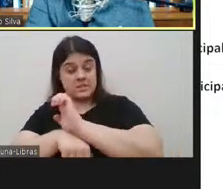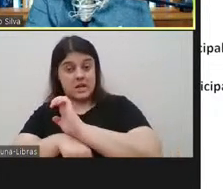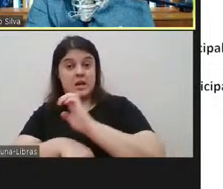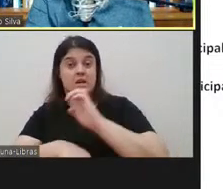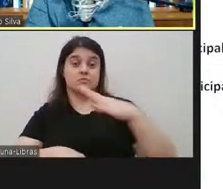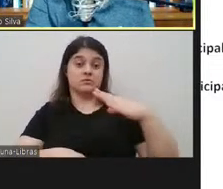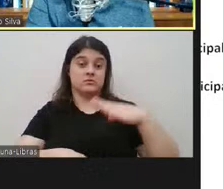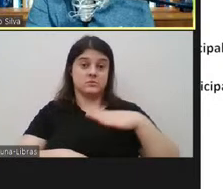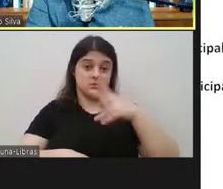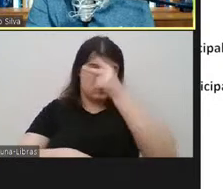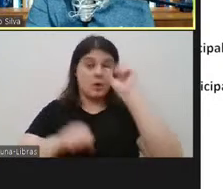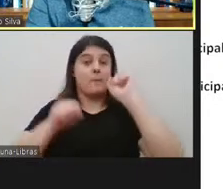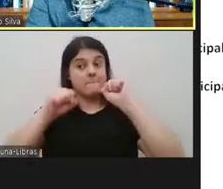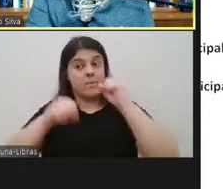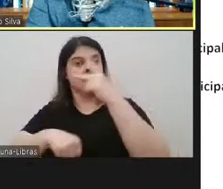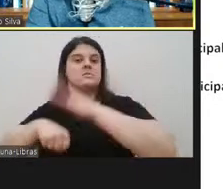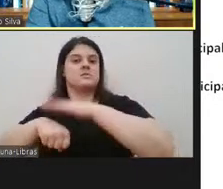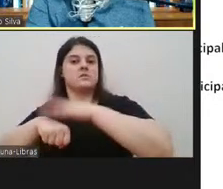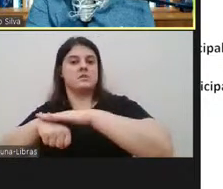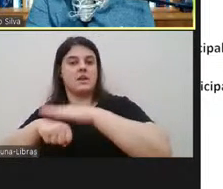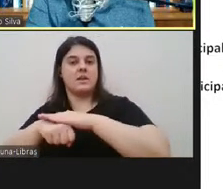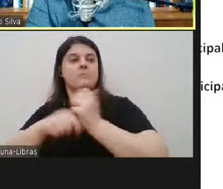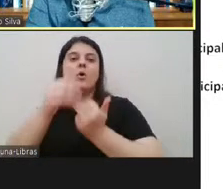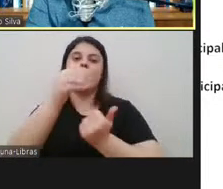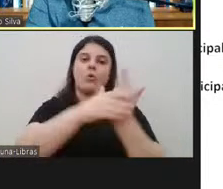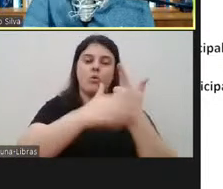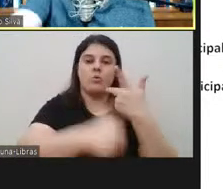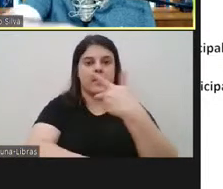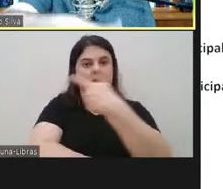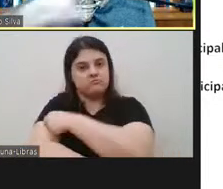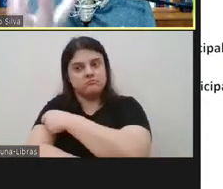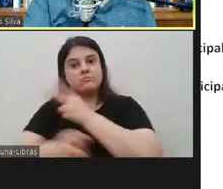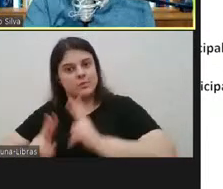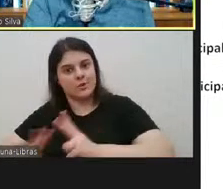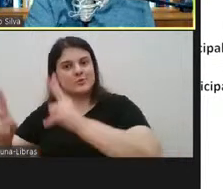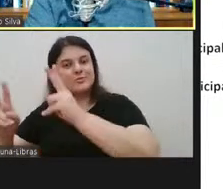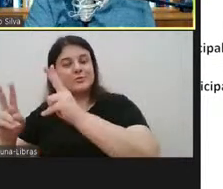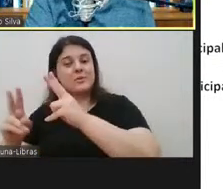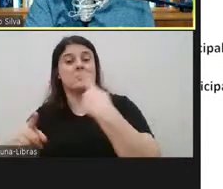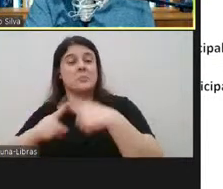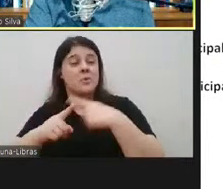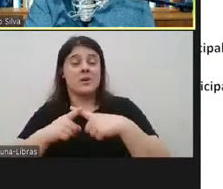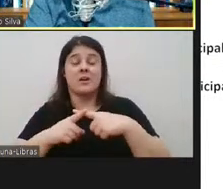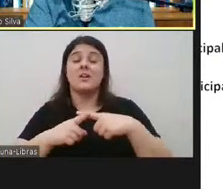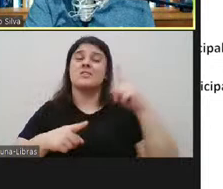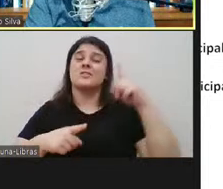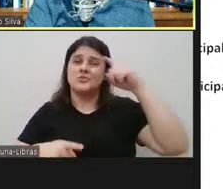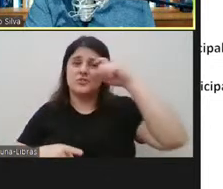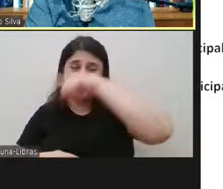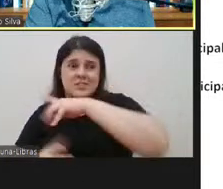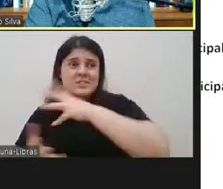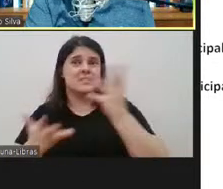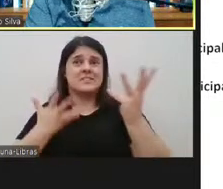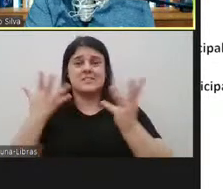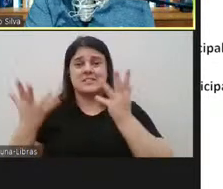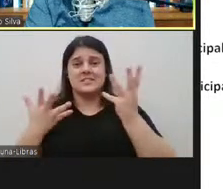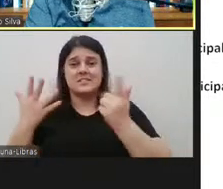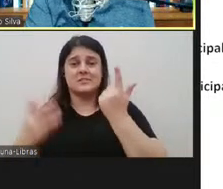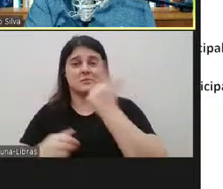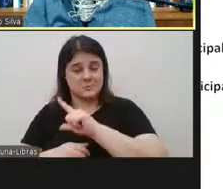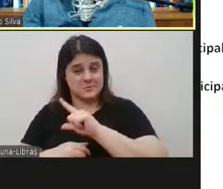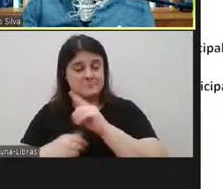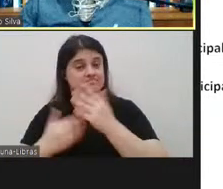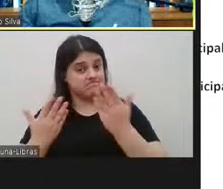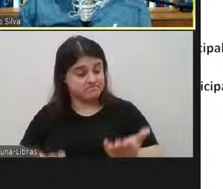poderem tentar adquirir os seus imunizantes para poder levar adiante as suas campanhas de vacinação a despeito das o que se sente possuem até vez de adquirir